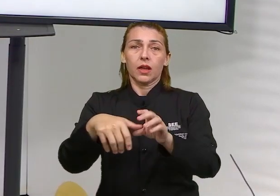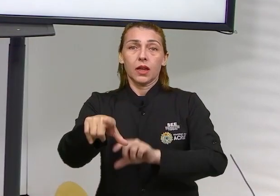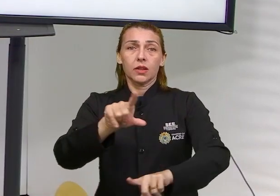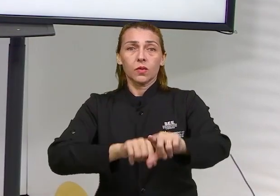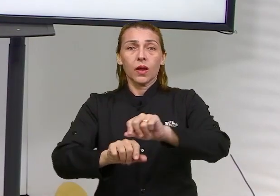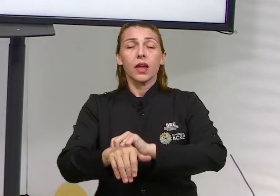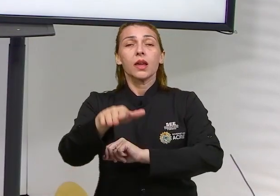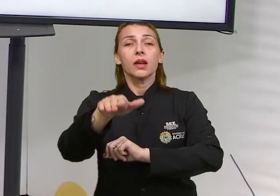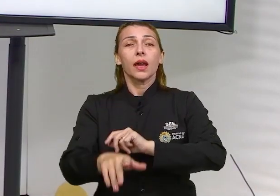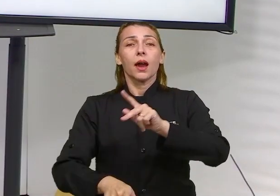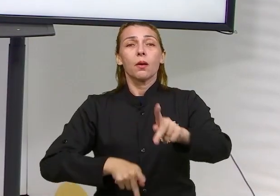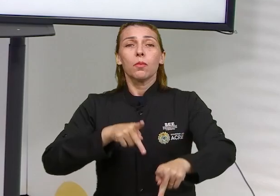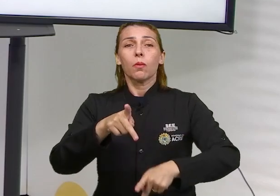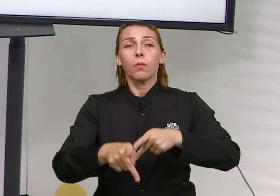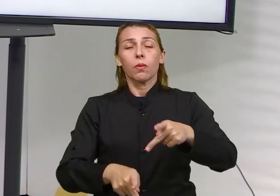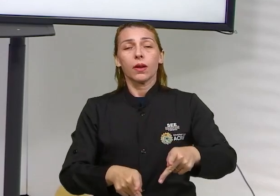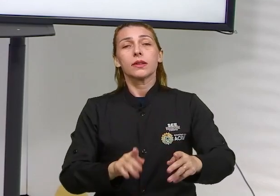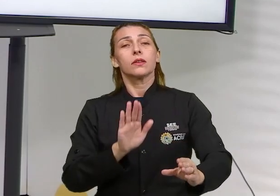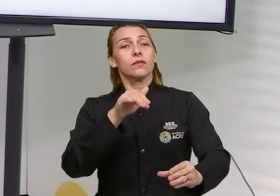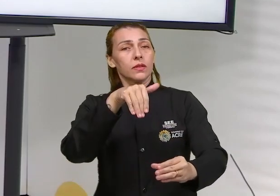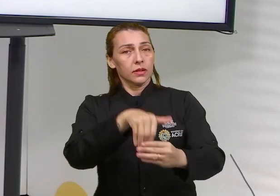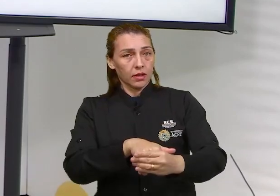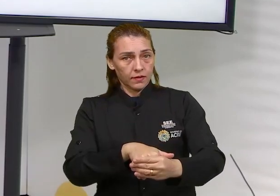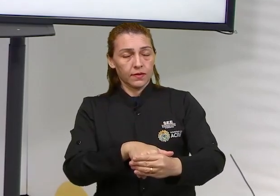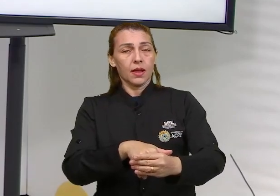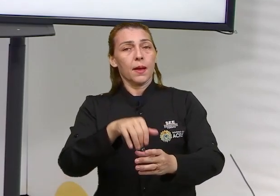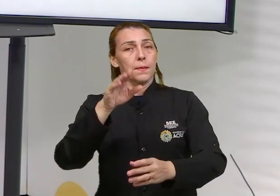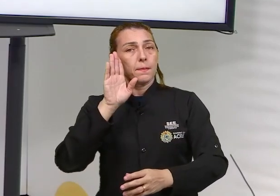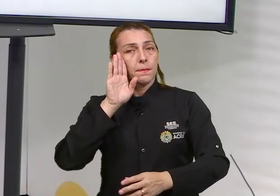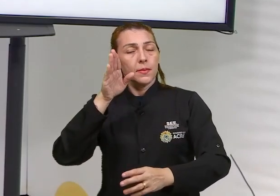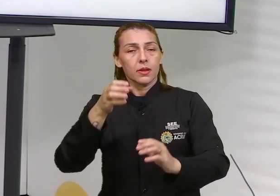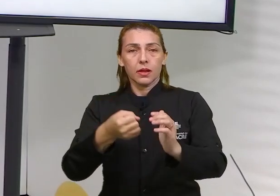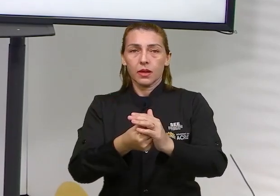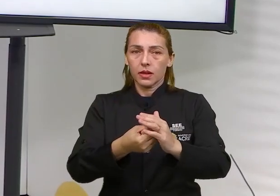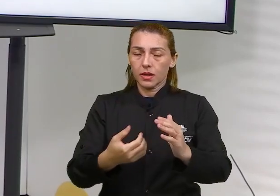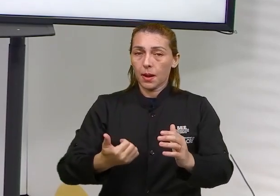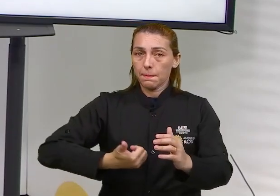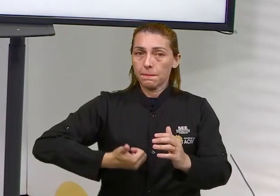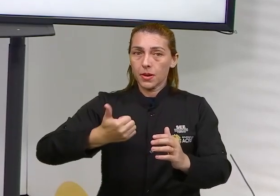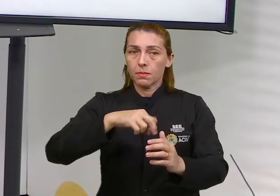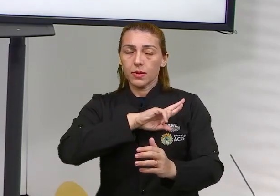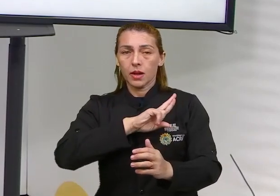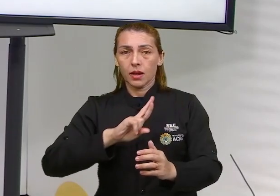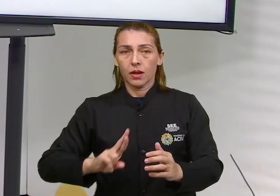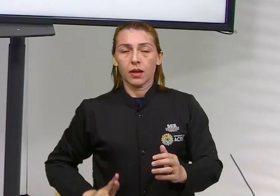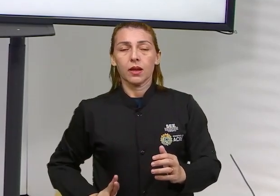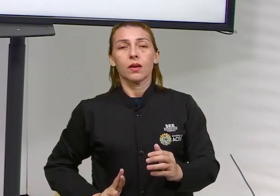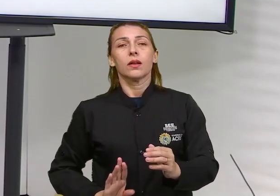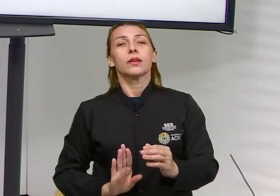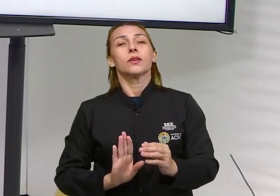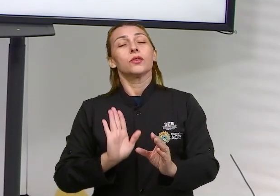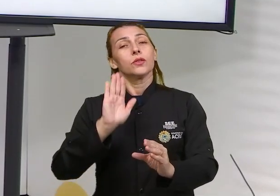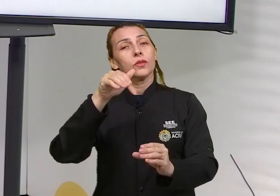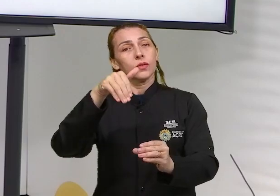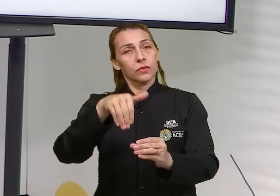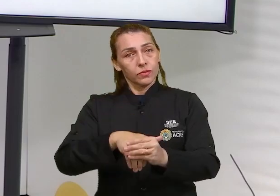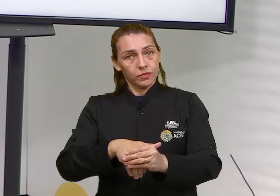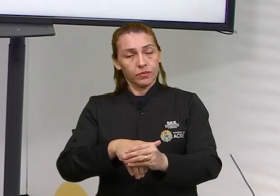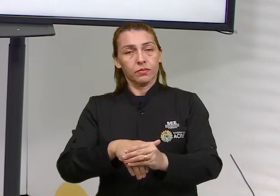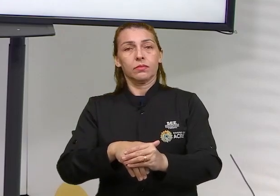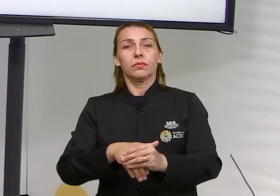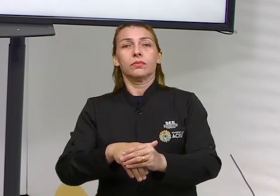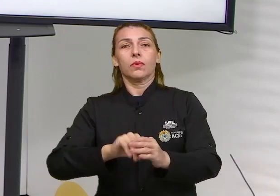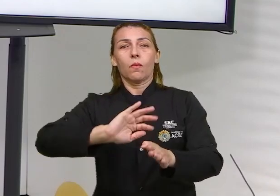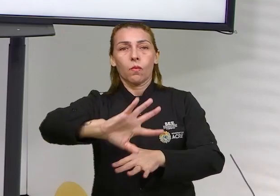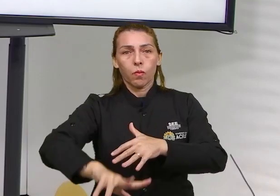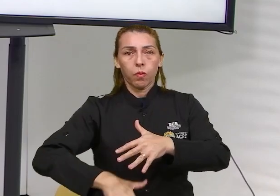em quem a população deveria votar. Então, uma das principais características da Primeira República foi o processo de eleição fraudulento, que